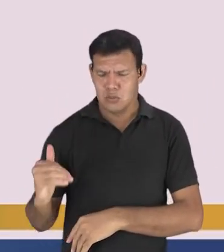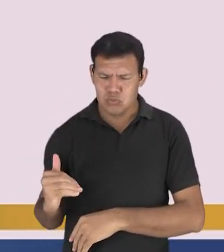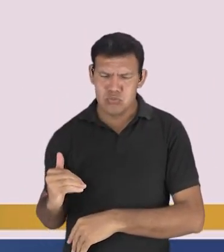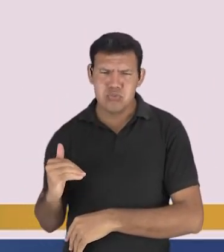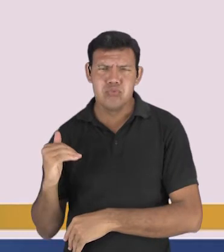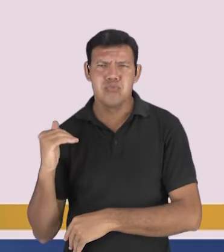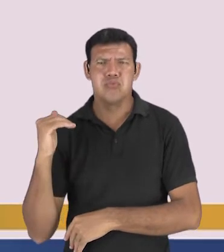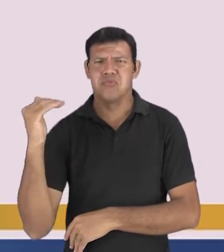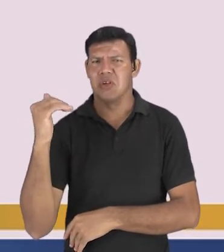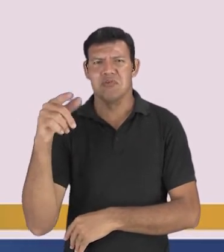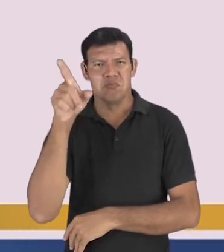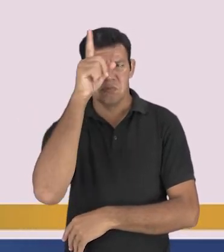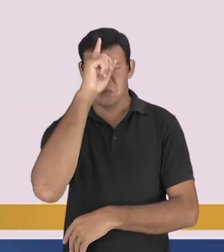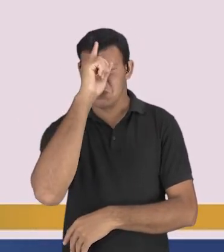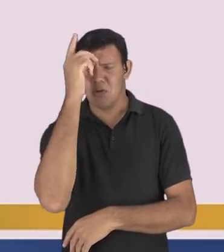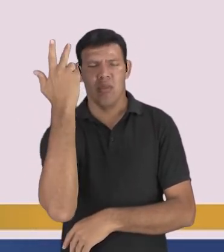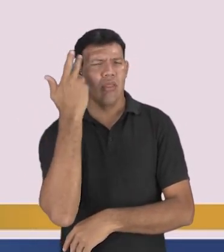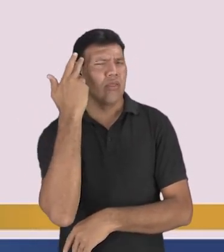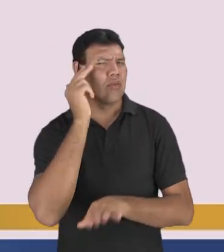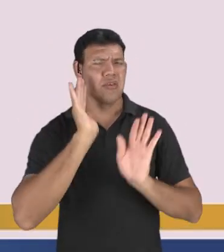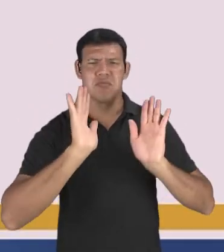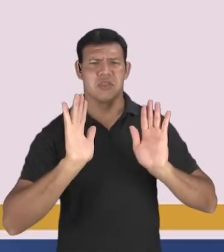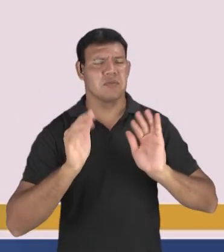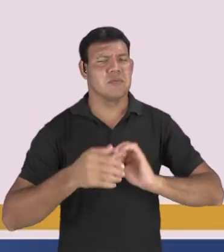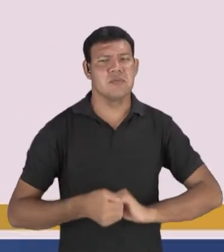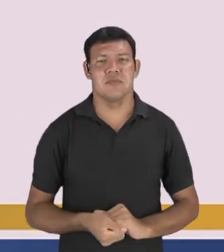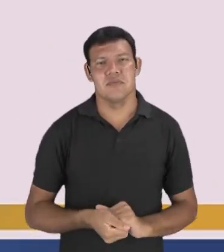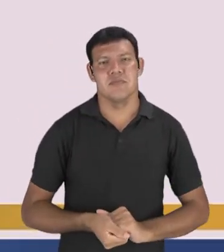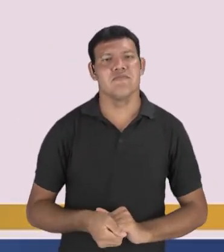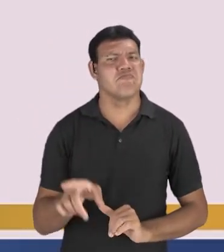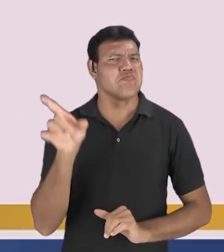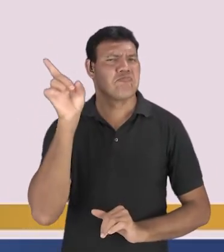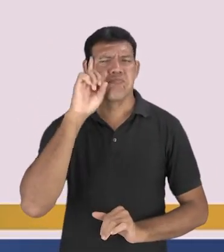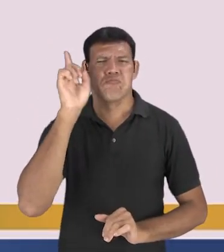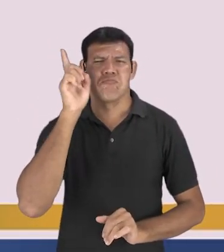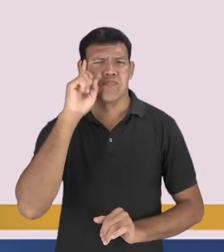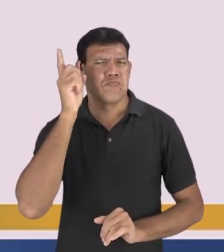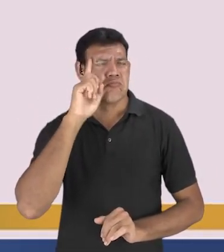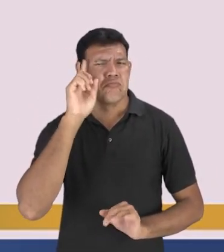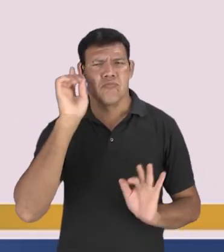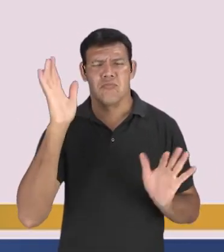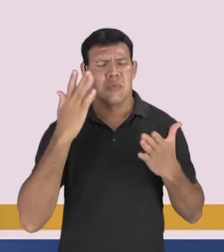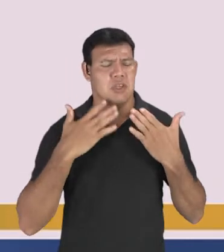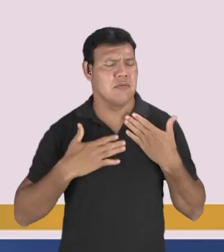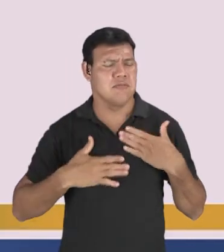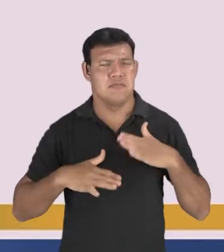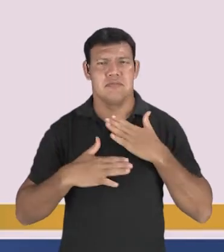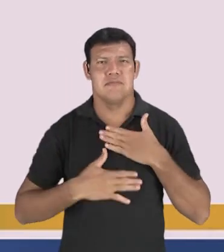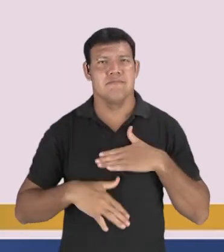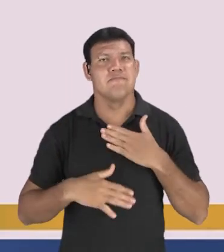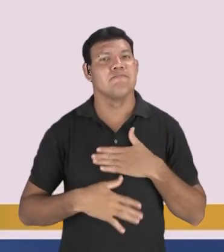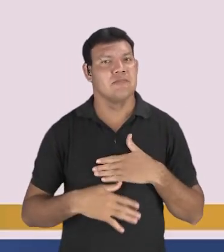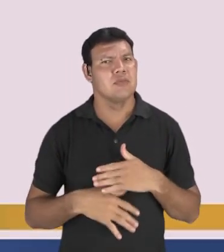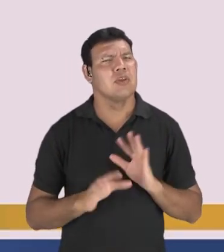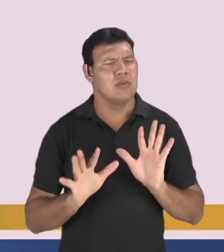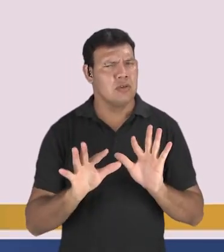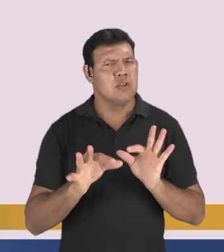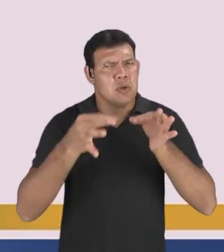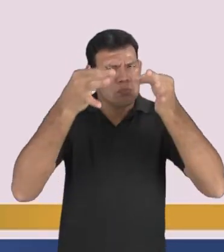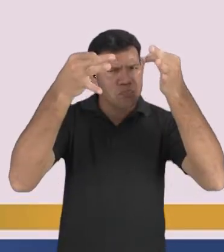geométricas belíssimo. E essa cerâmica, gente, ela é tombada pelo Patrimônio Artístico Histórico Nacional, pelo